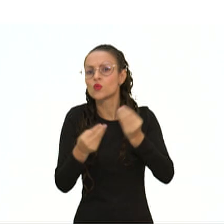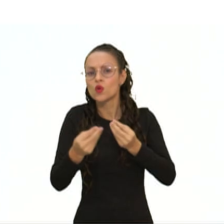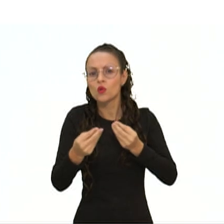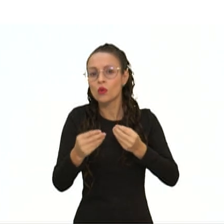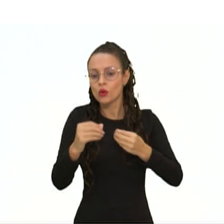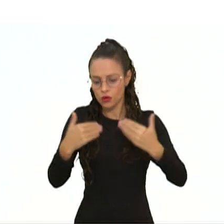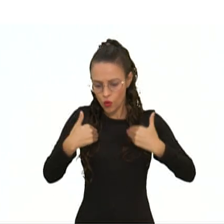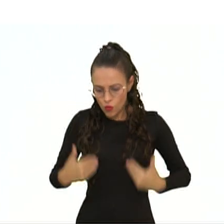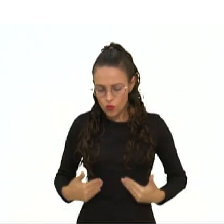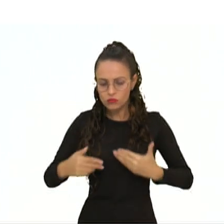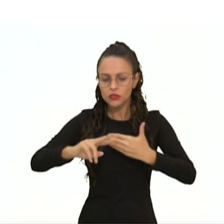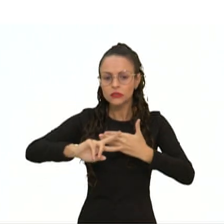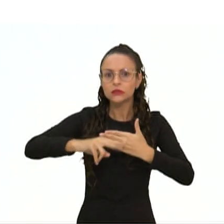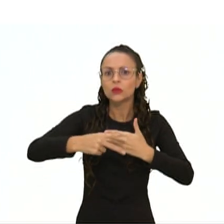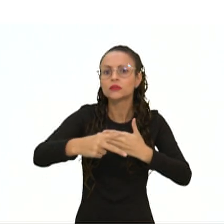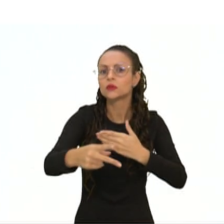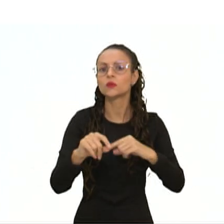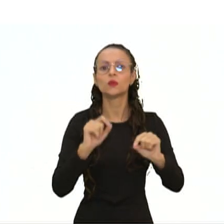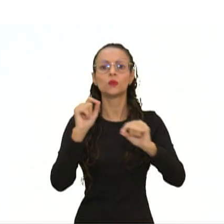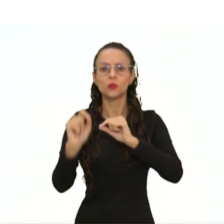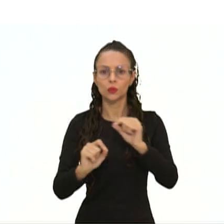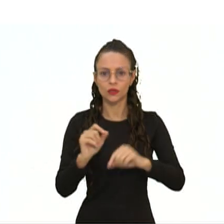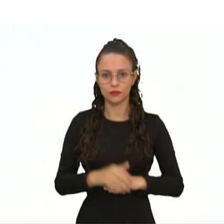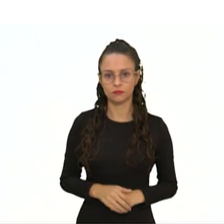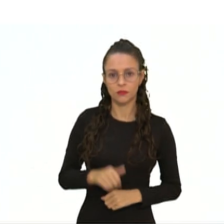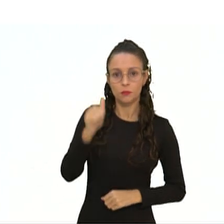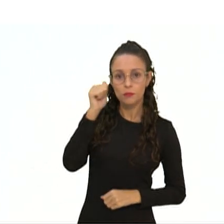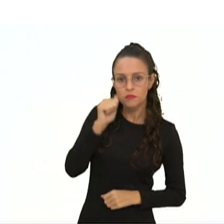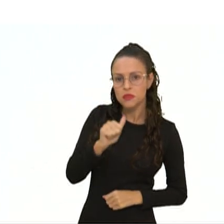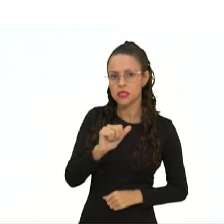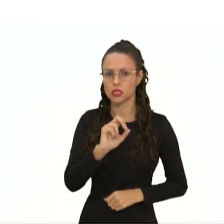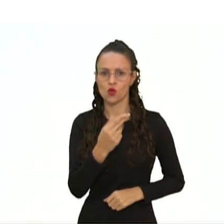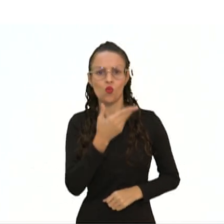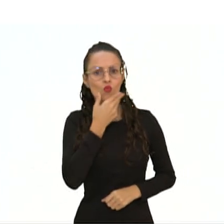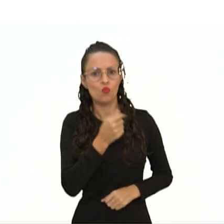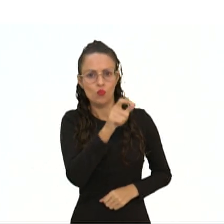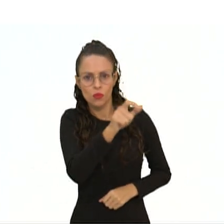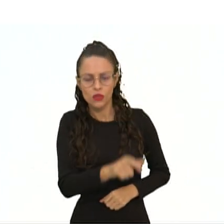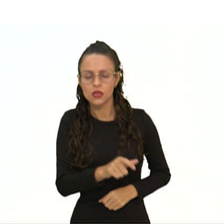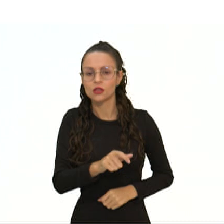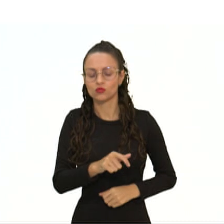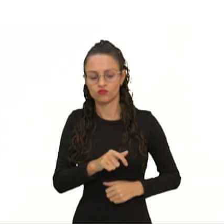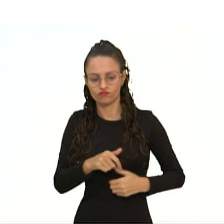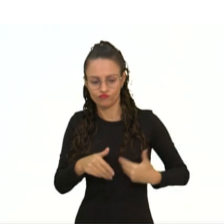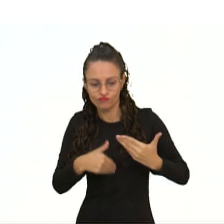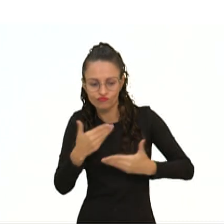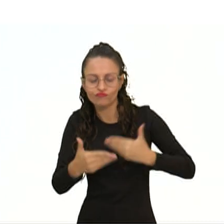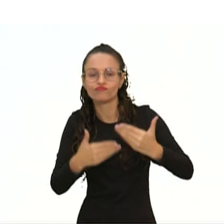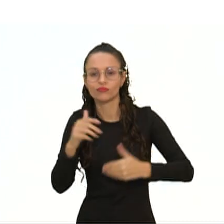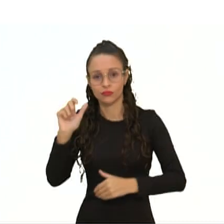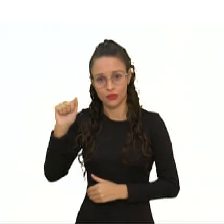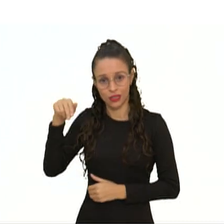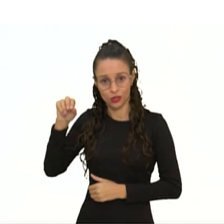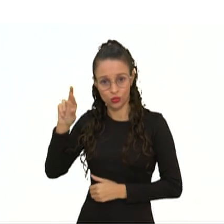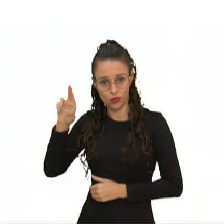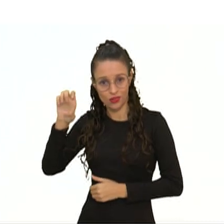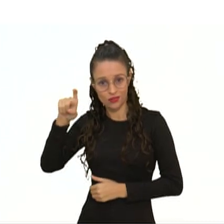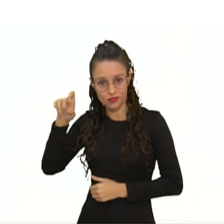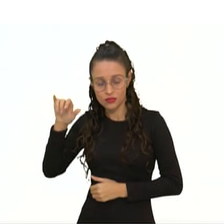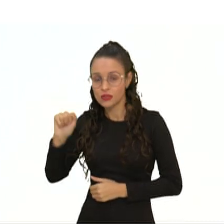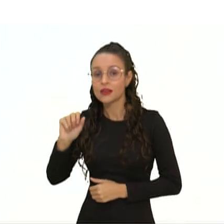no organismo dessa pessoa então a pessoa o menino a menina que desenvolveu anorexia se não tratar